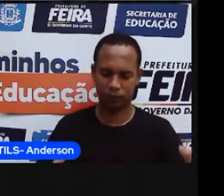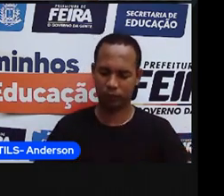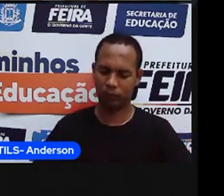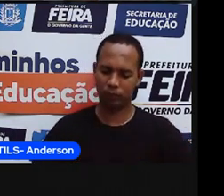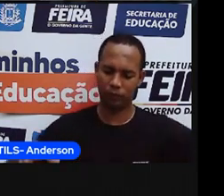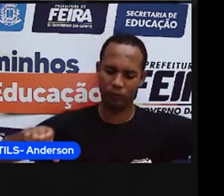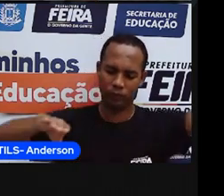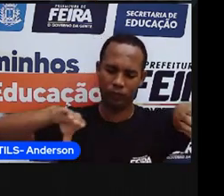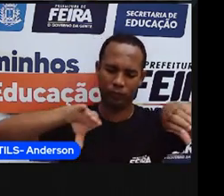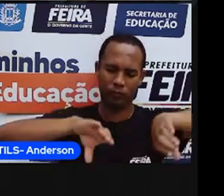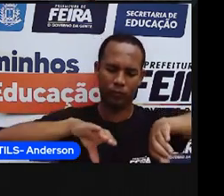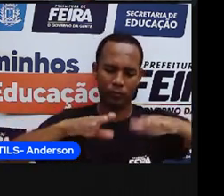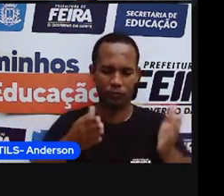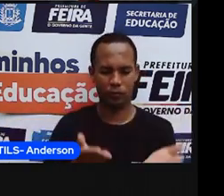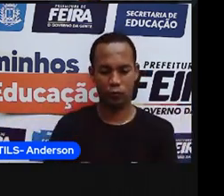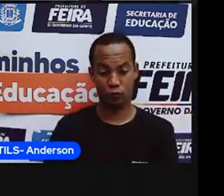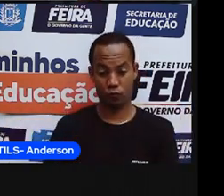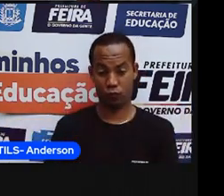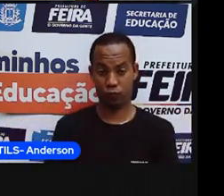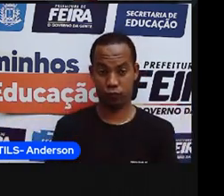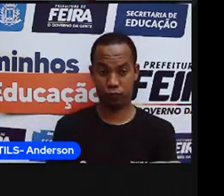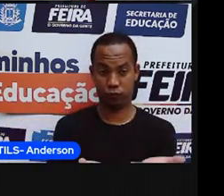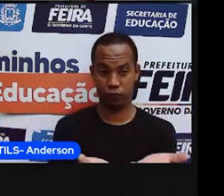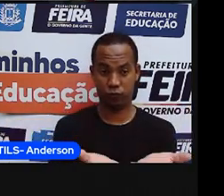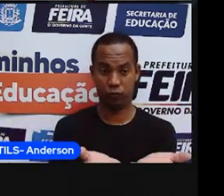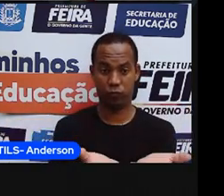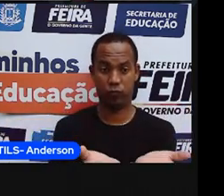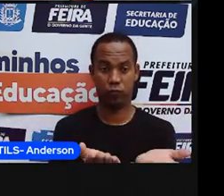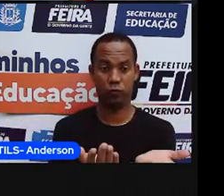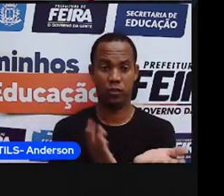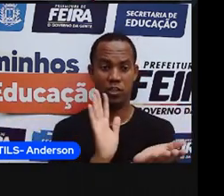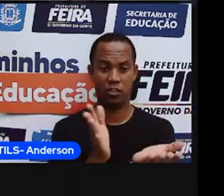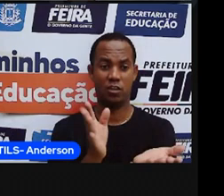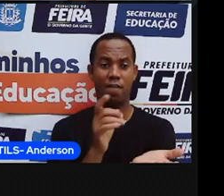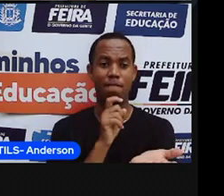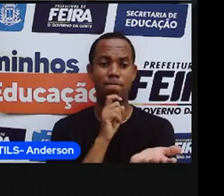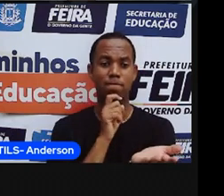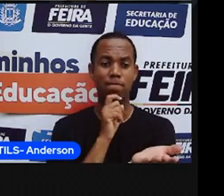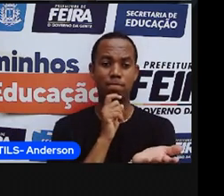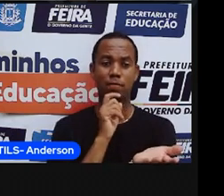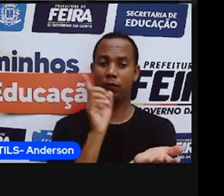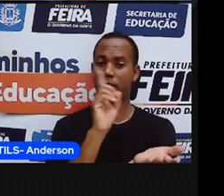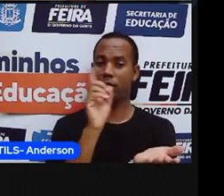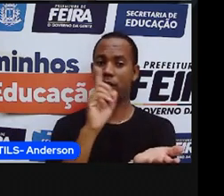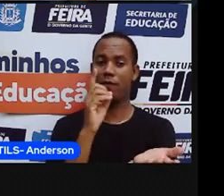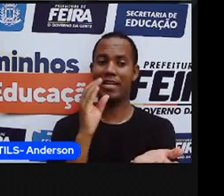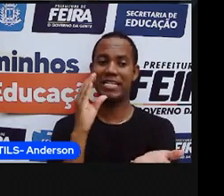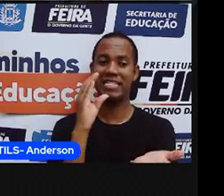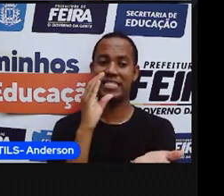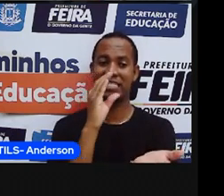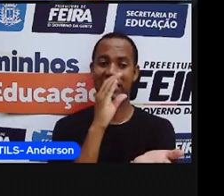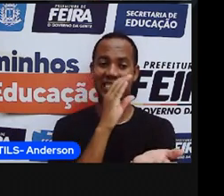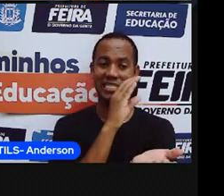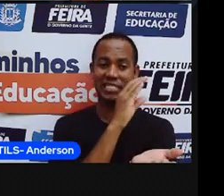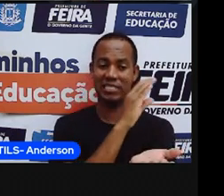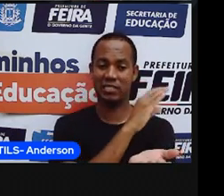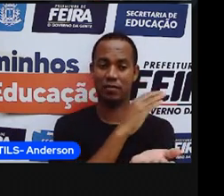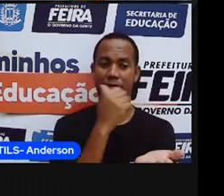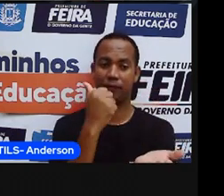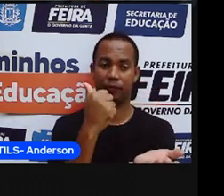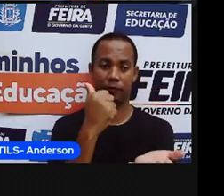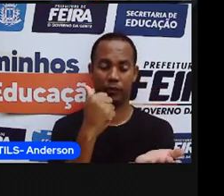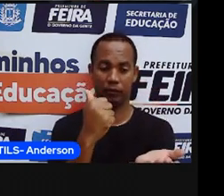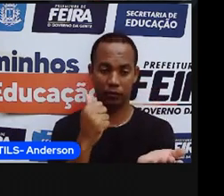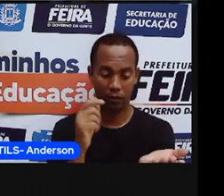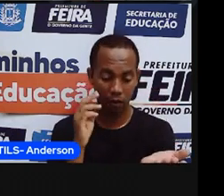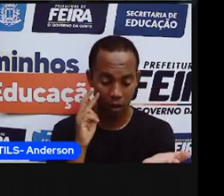bolo. Levar para assar em forno pré-aquecido por 180 graus, né? A gente pede uma ajuda de um